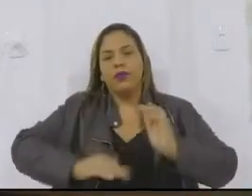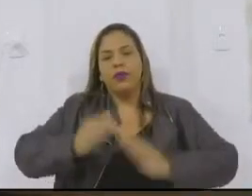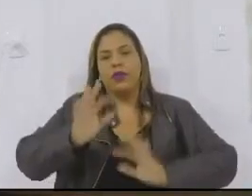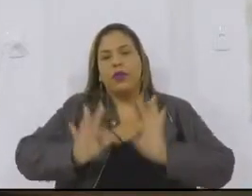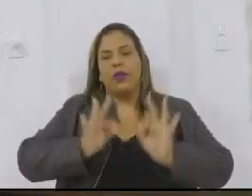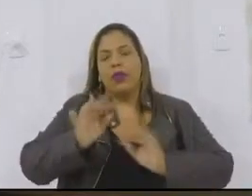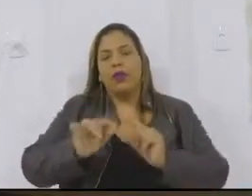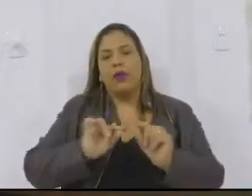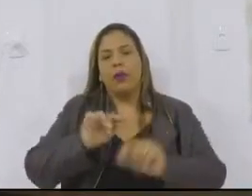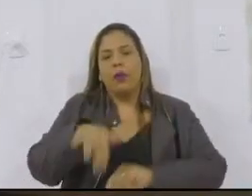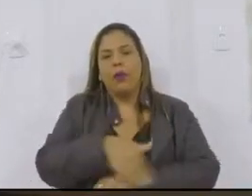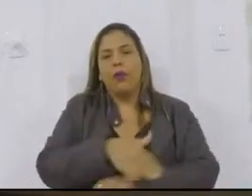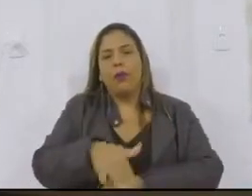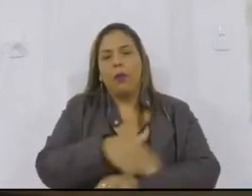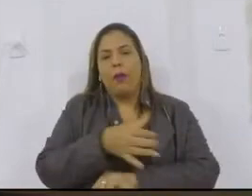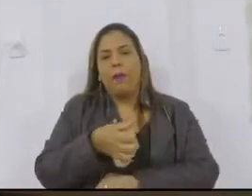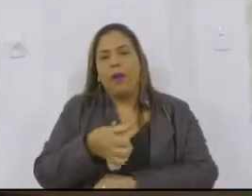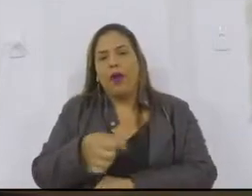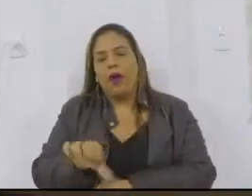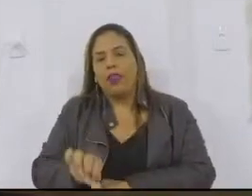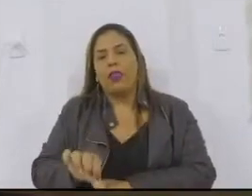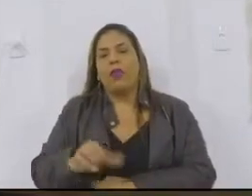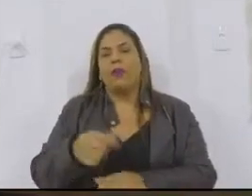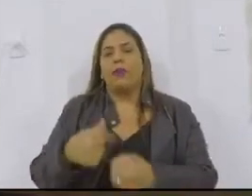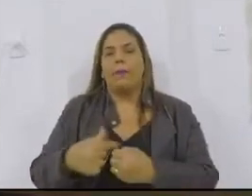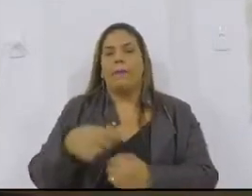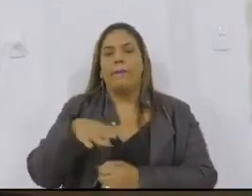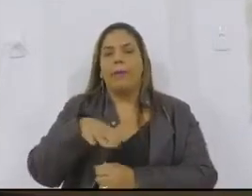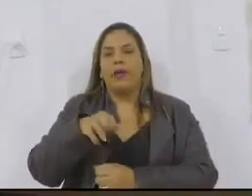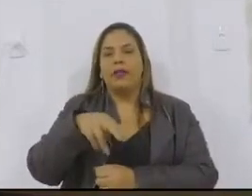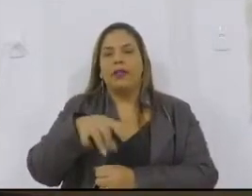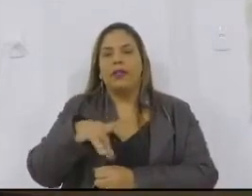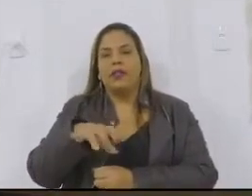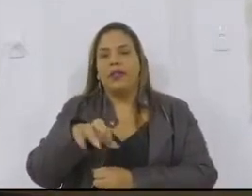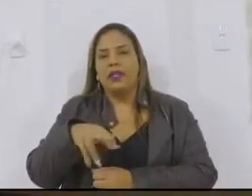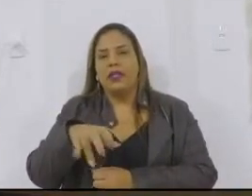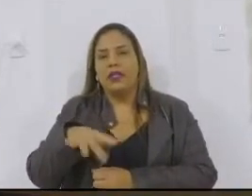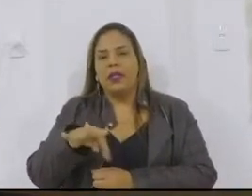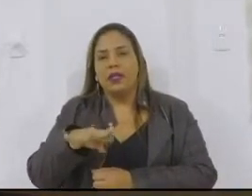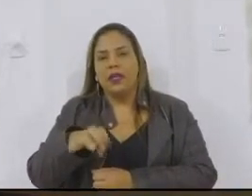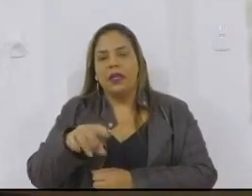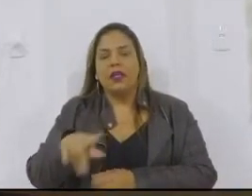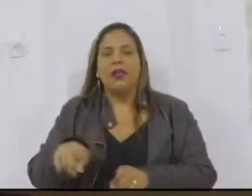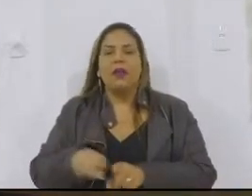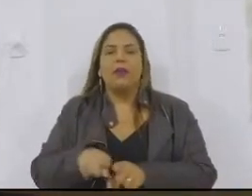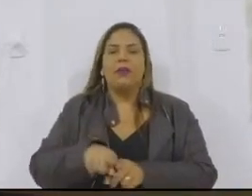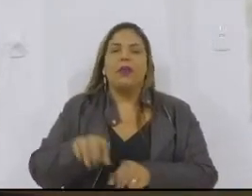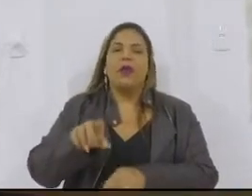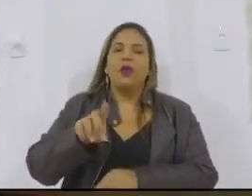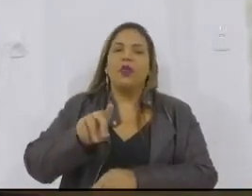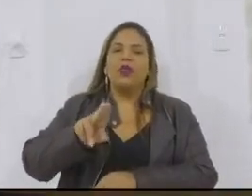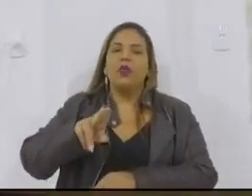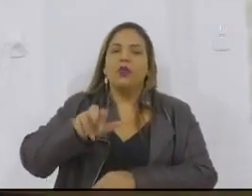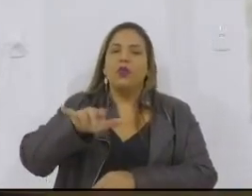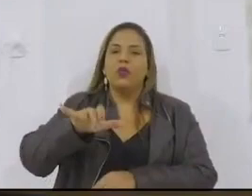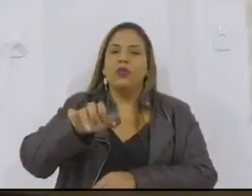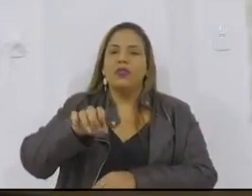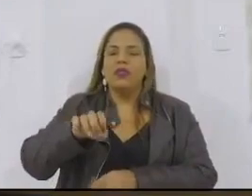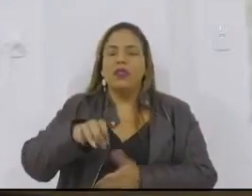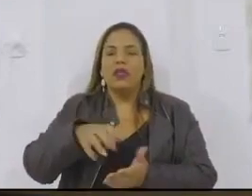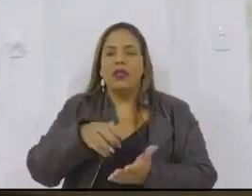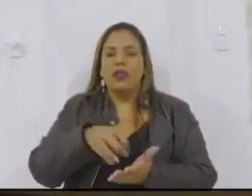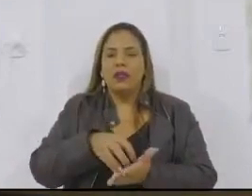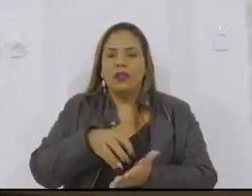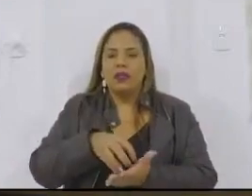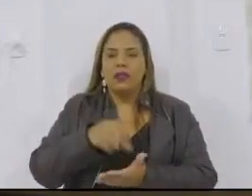2. Vereador Felipe, sobre lâmpada queimada na rua Dulce Lopes Garcia. Vereador Delson, sobre a colocação